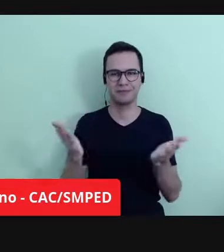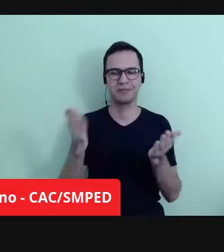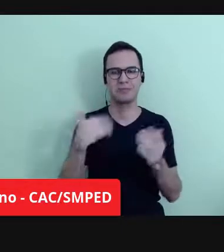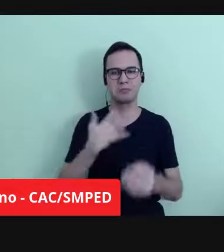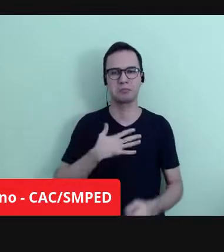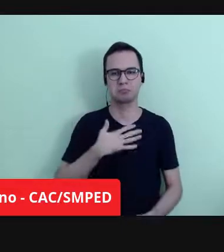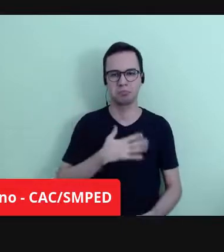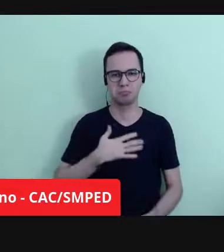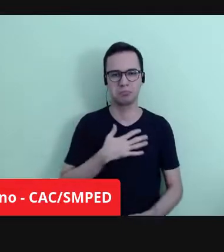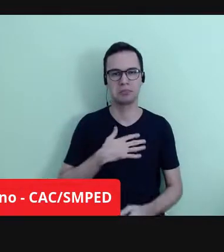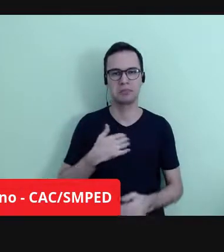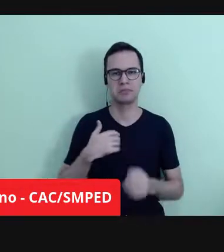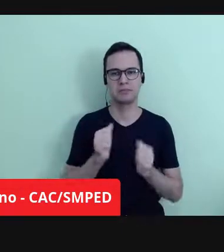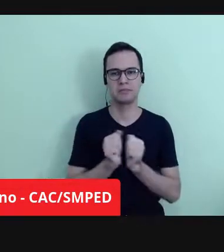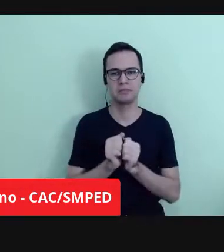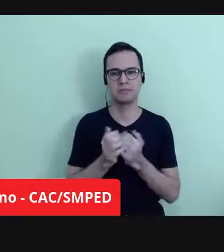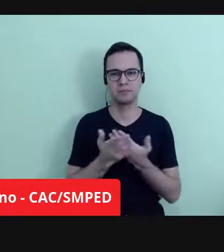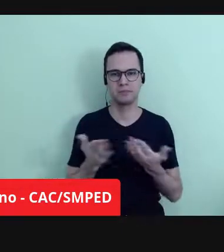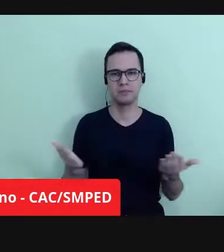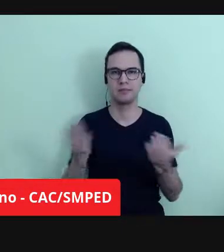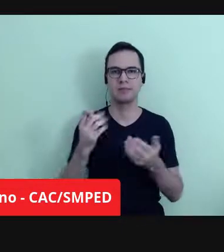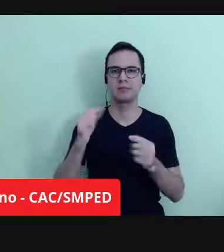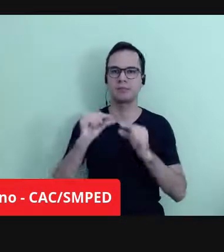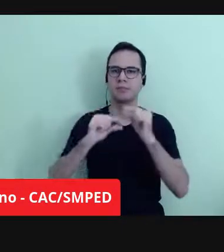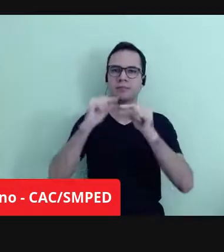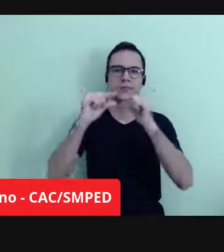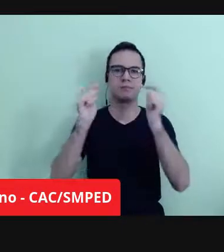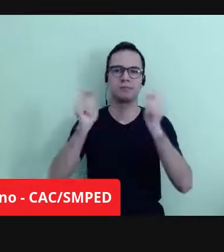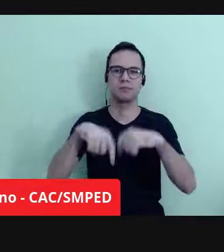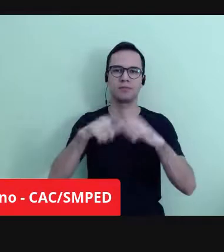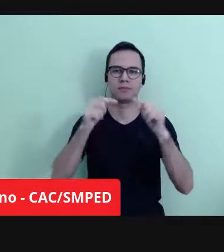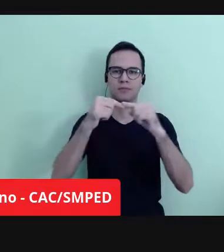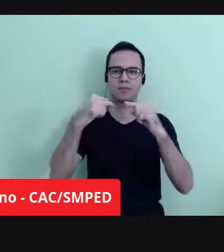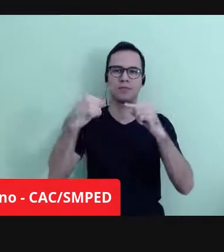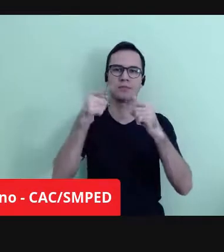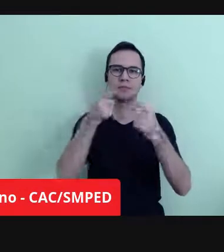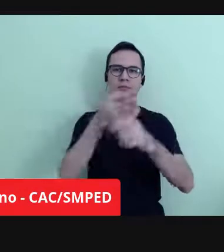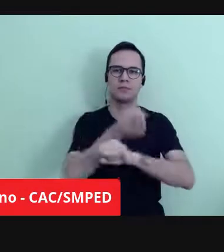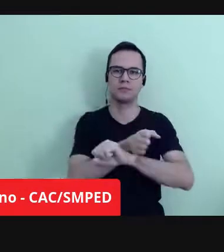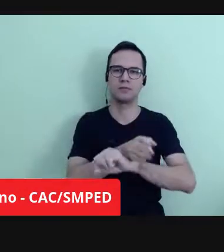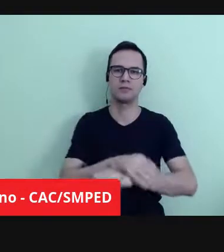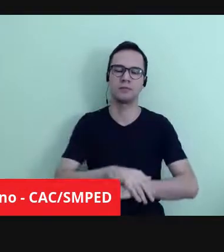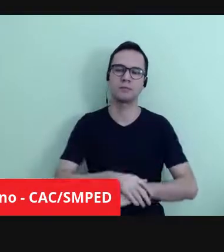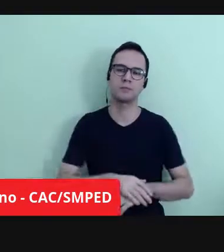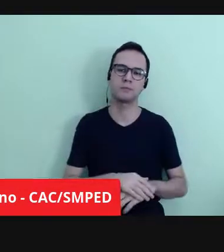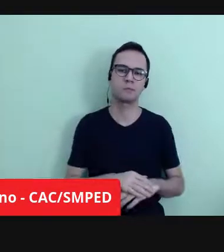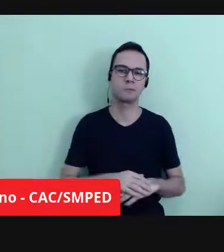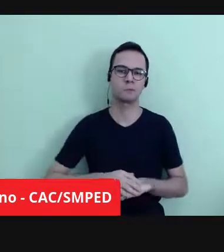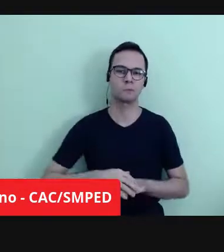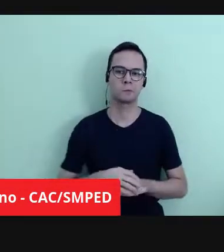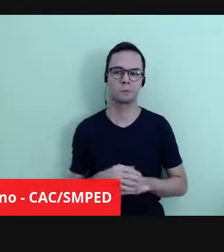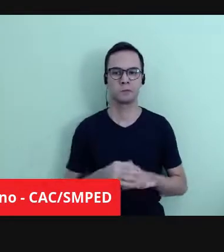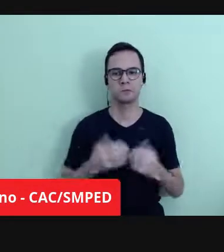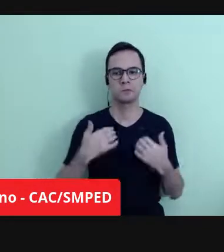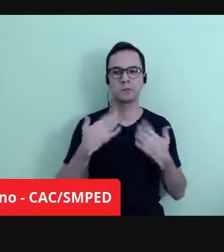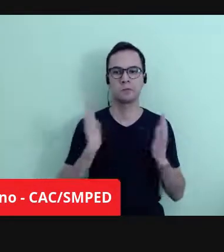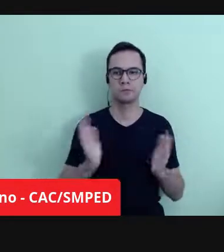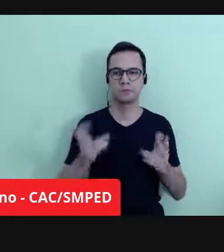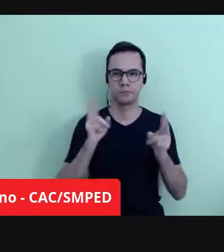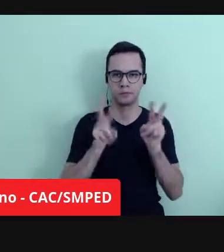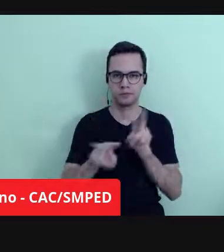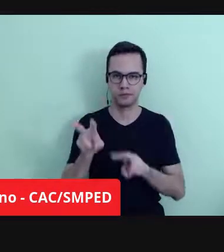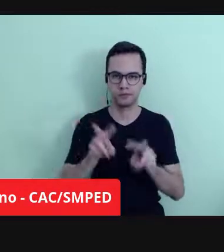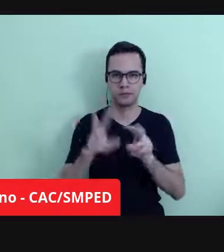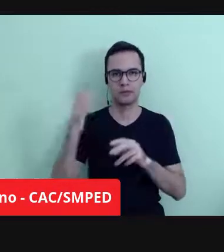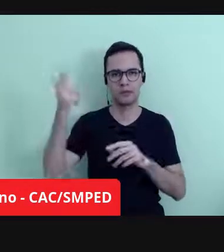bacana poder fazer parte aí dessas construções, dessas trajetórias sobre acessibilidade. E eu assisti os